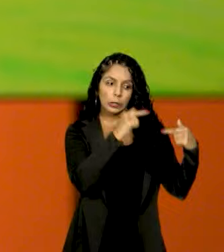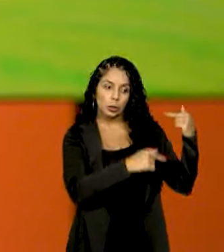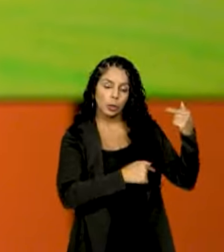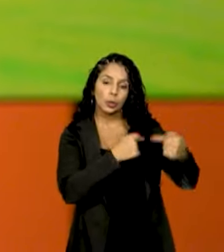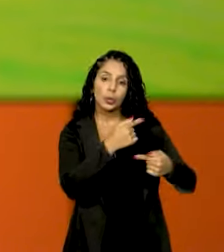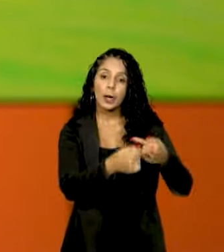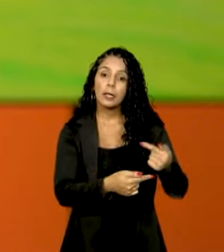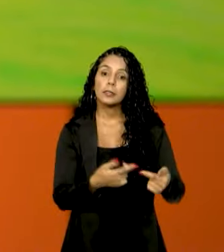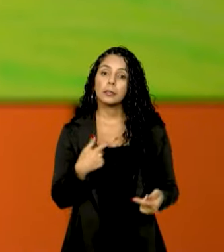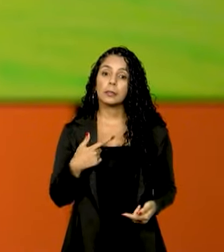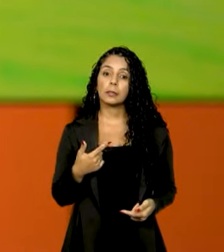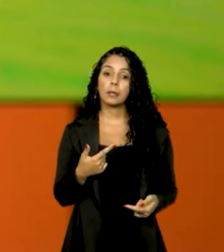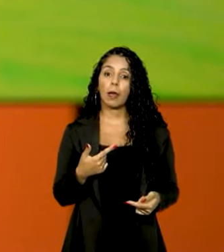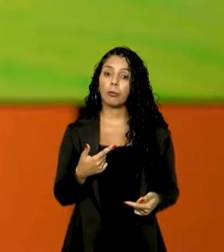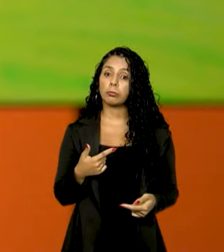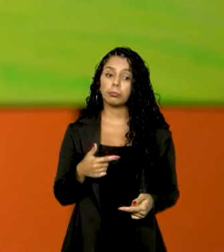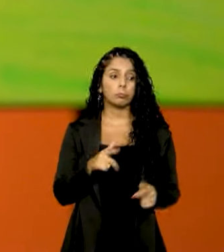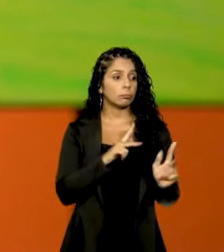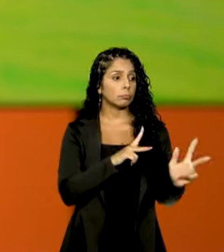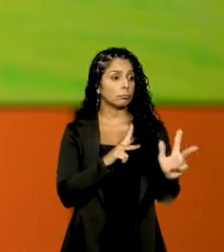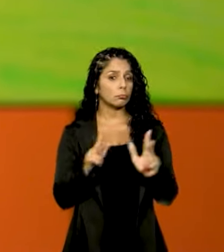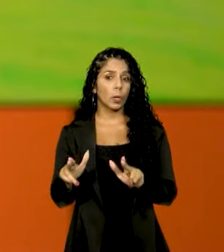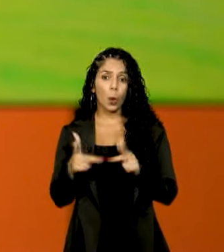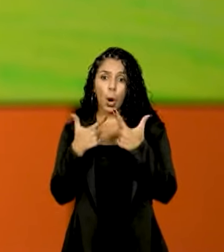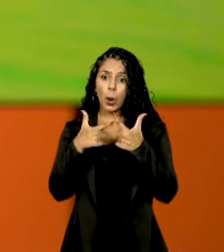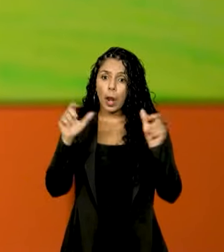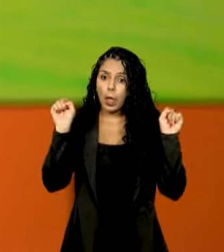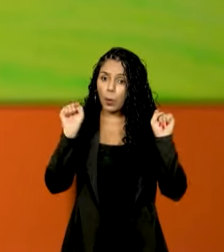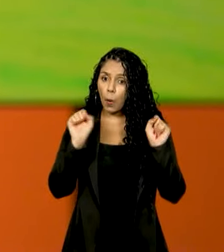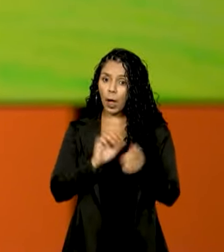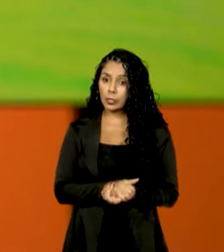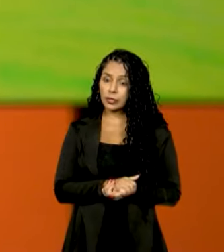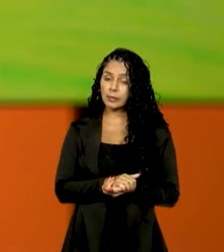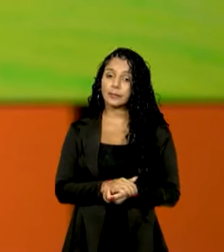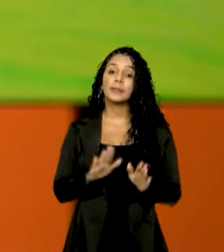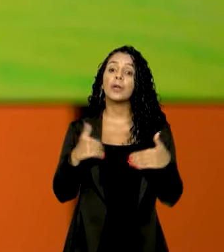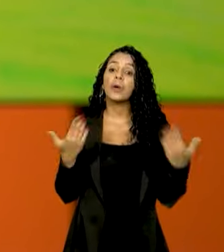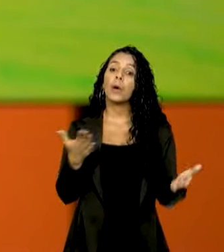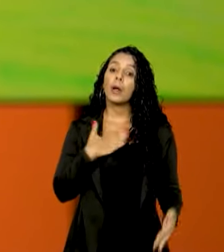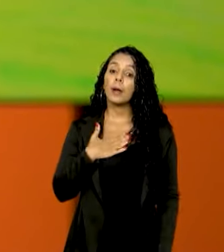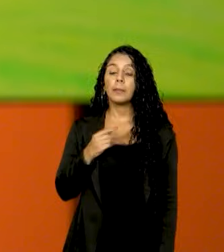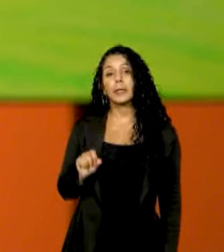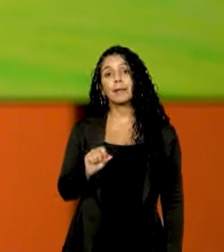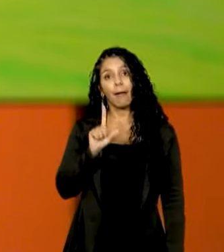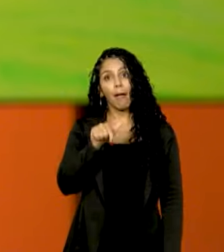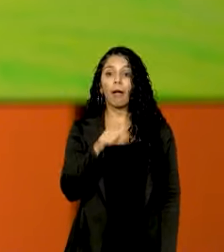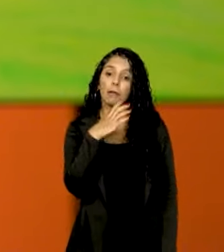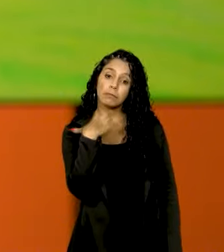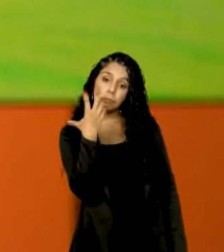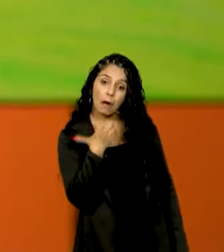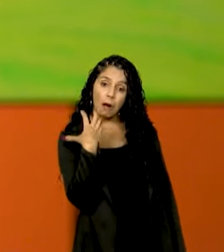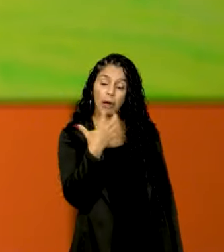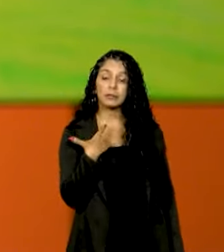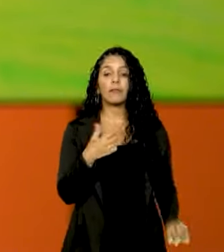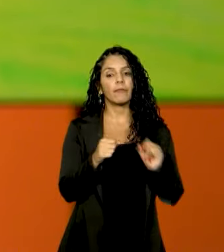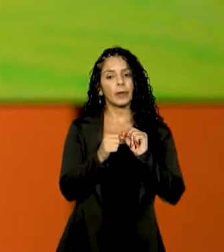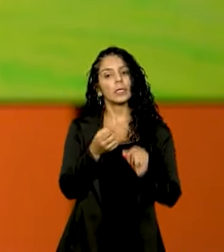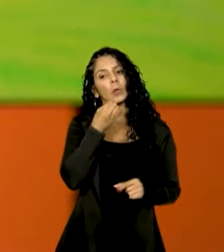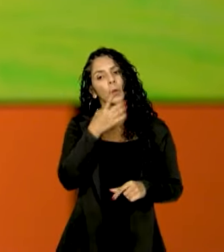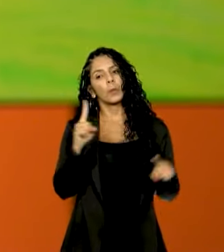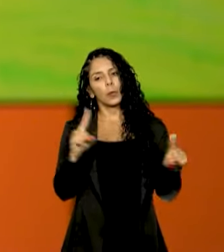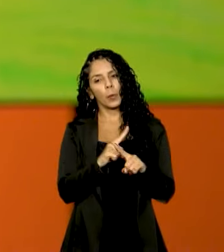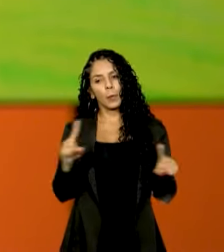linguagem igual. Qual é a minha linguagem? Abrir a boca a cantar, criar uma boa música